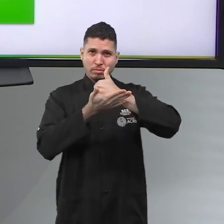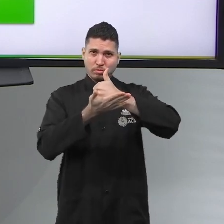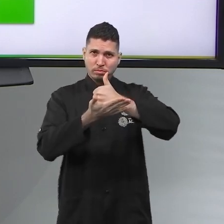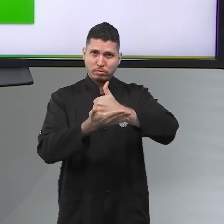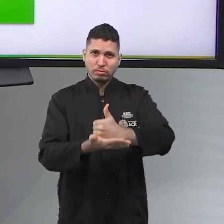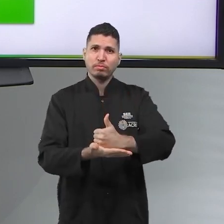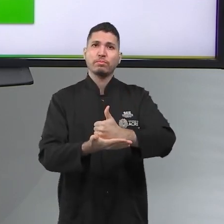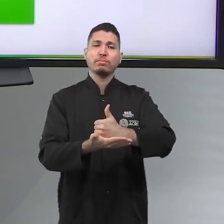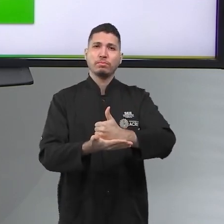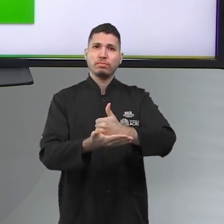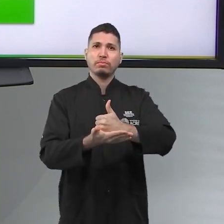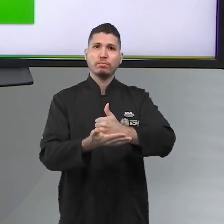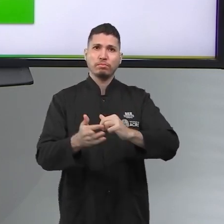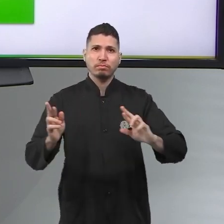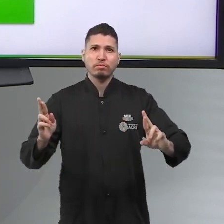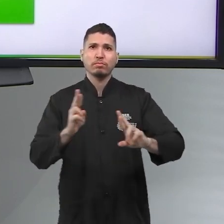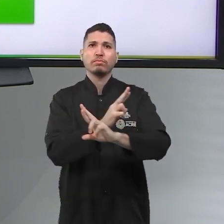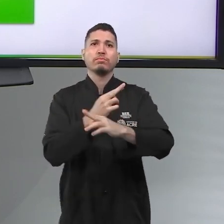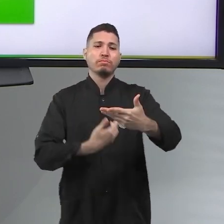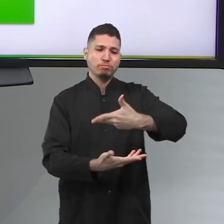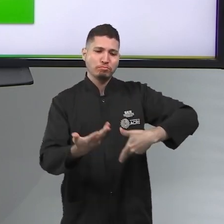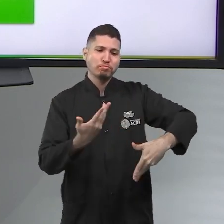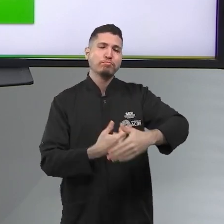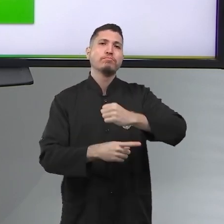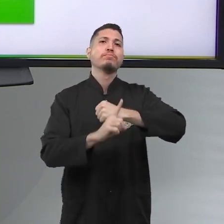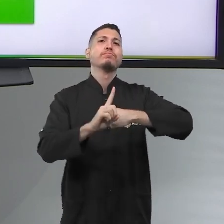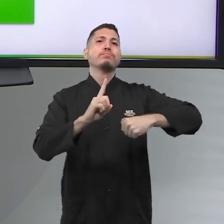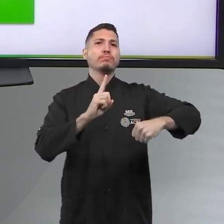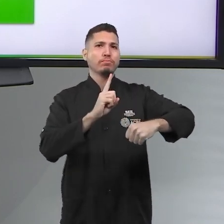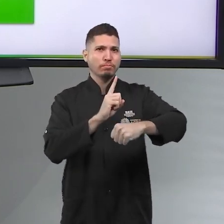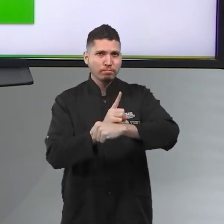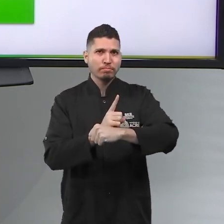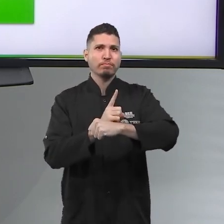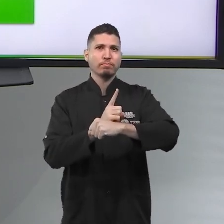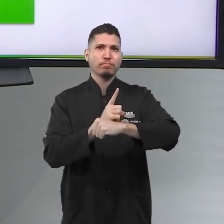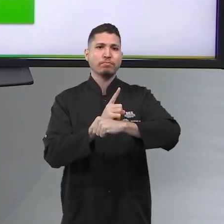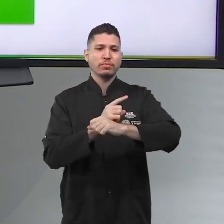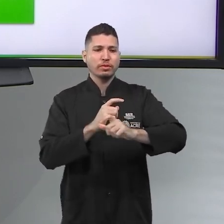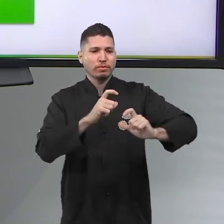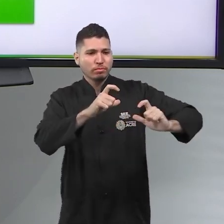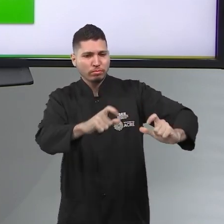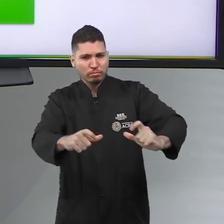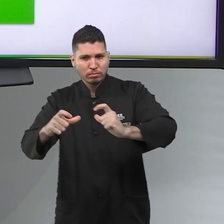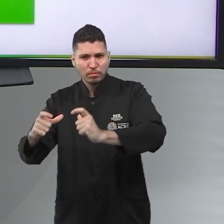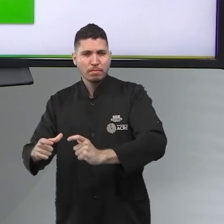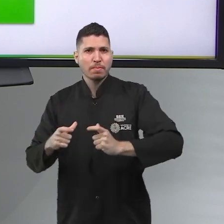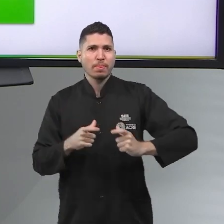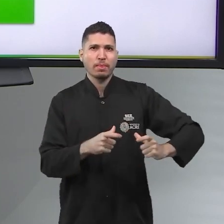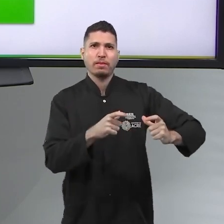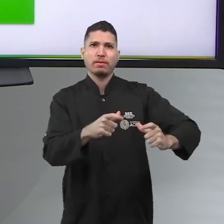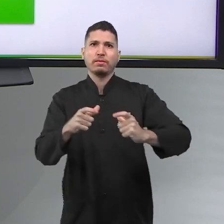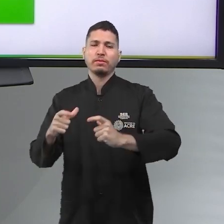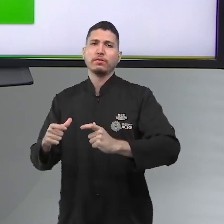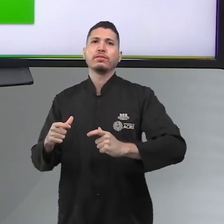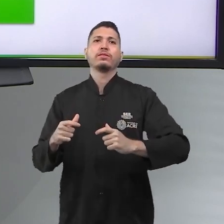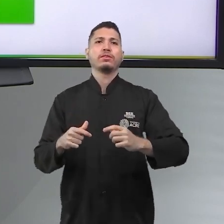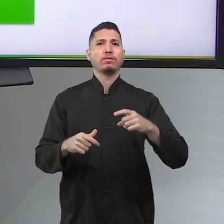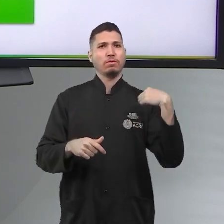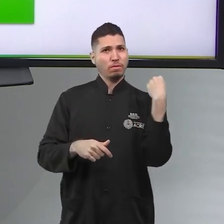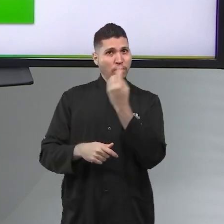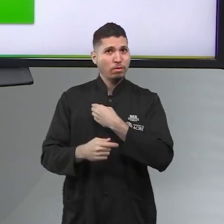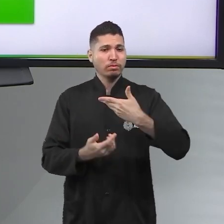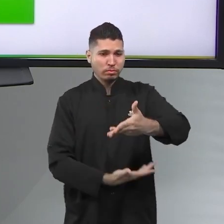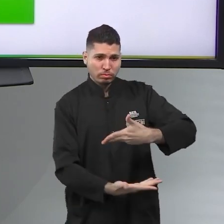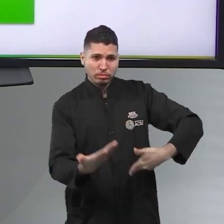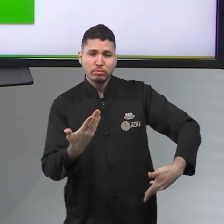que diz respeito ao processo de socialização, que são justamente os espaços em que nós vamos interagir